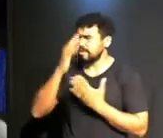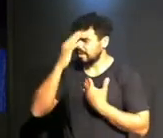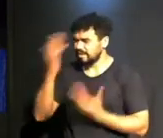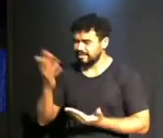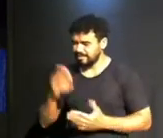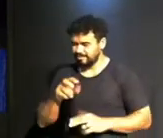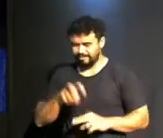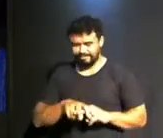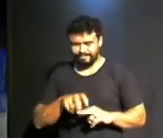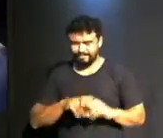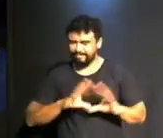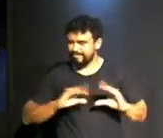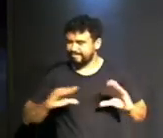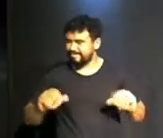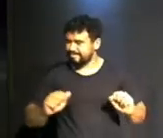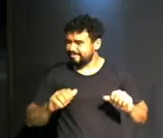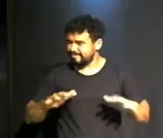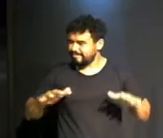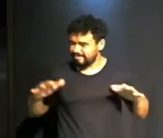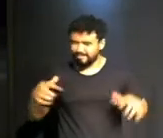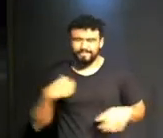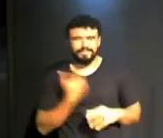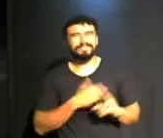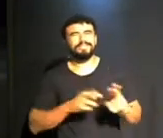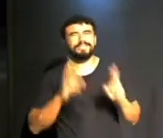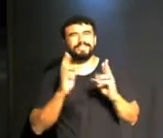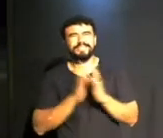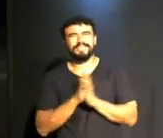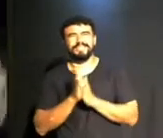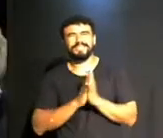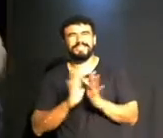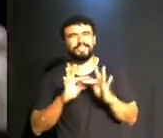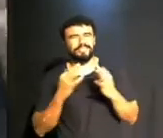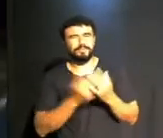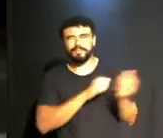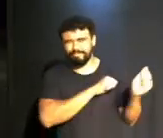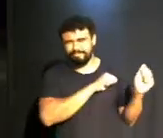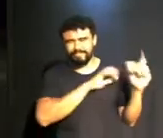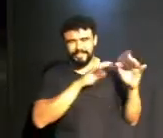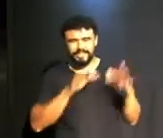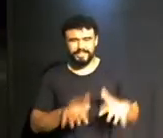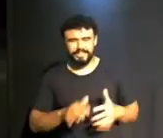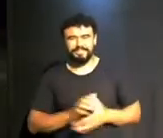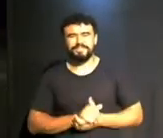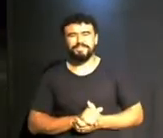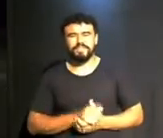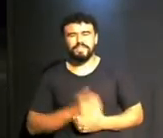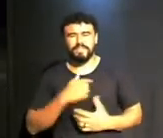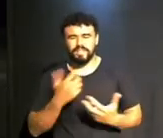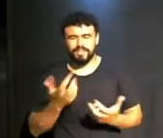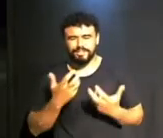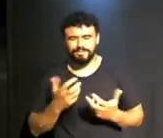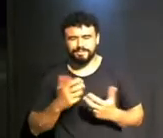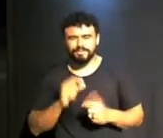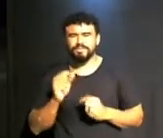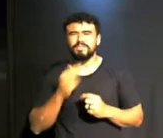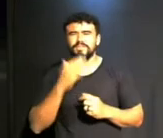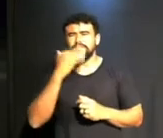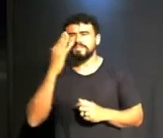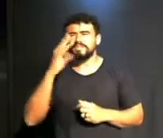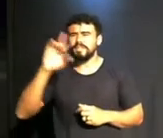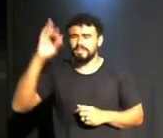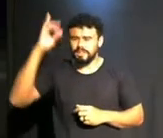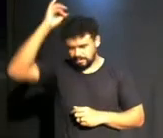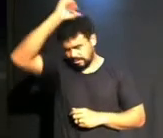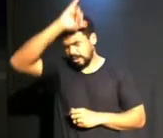poltronas confortáveis que eu tô na expectativa para ver a família reunida nesse lugar eu quero agora rogar aos céus